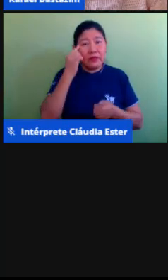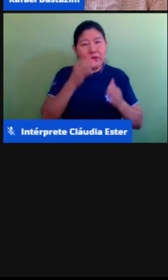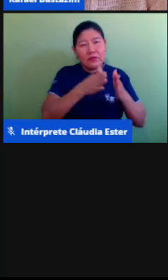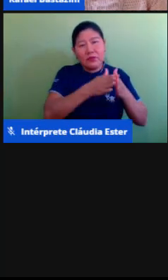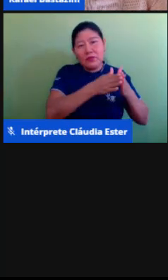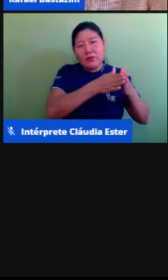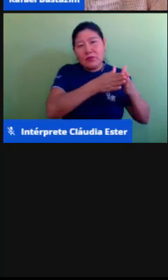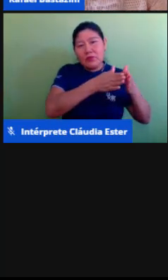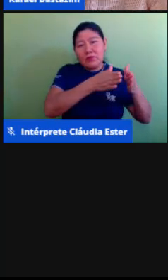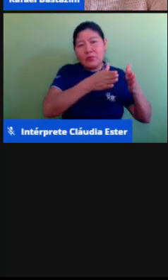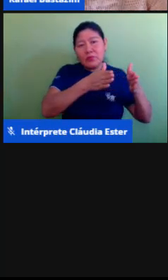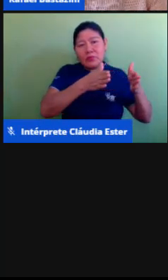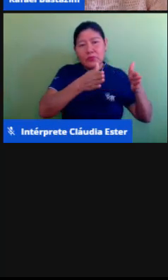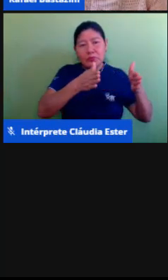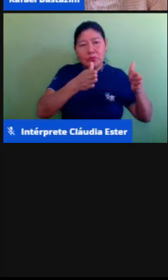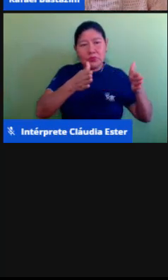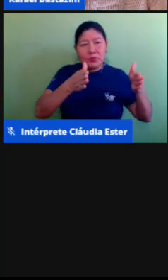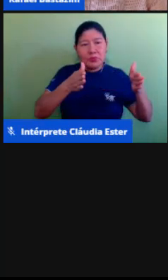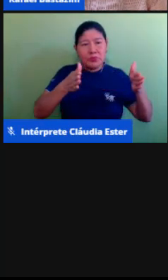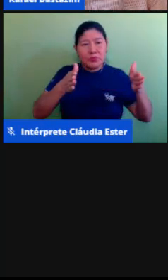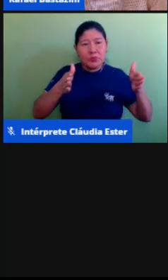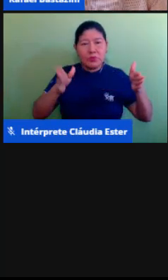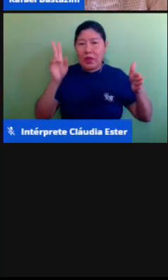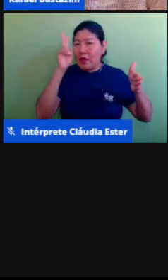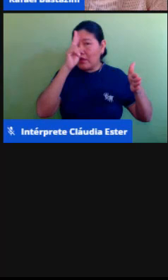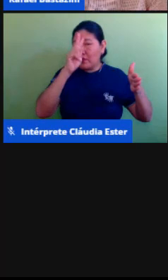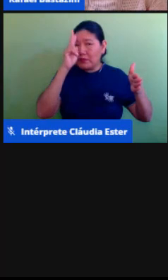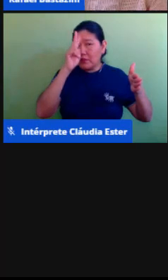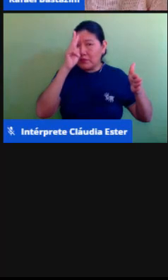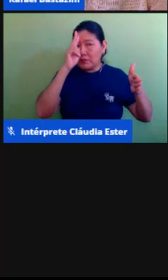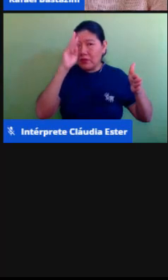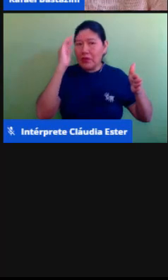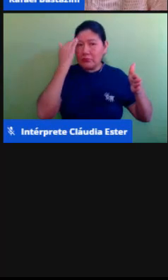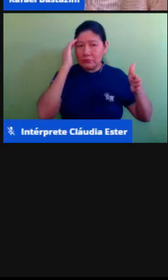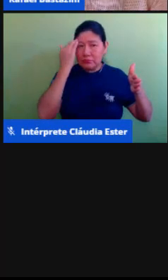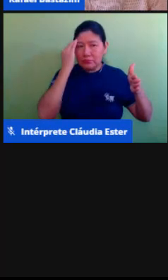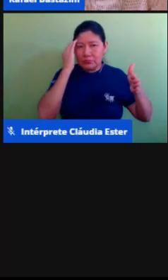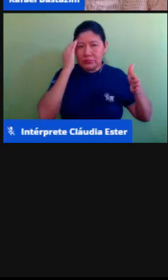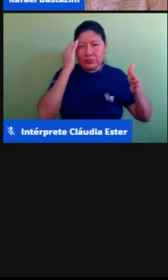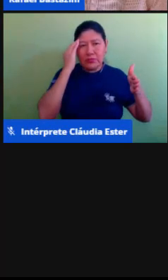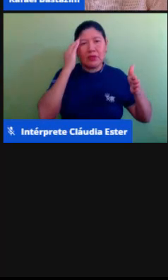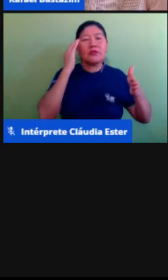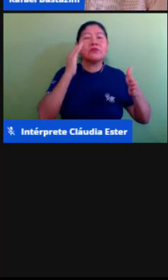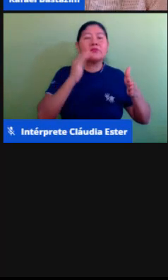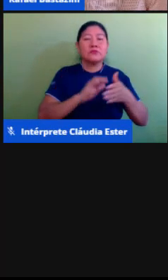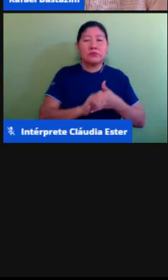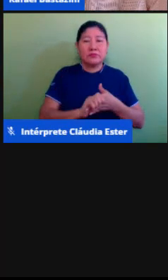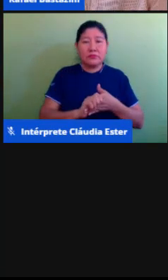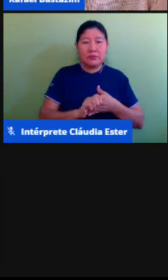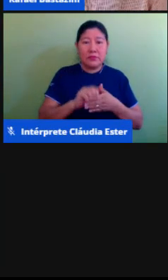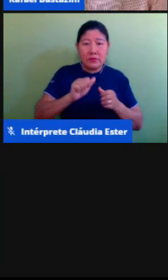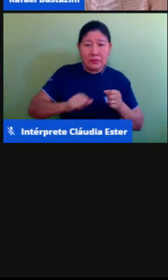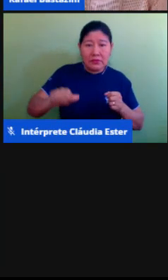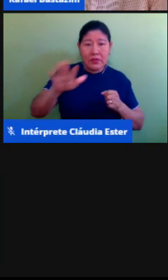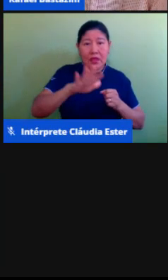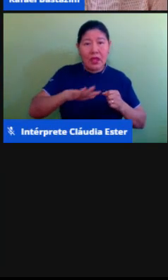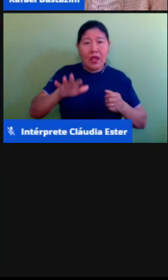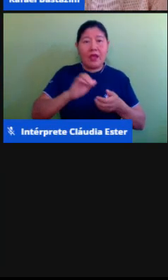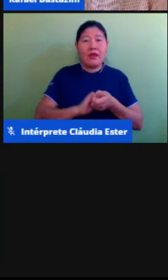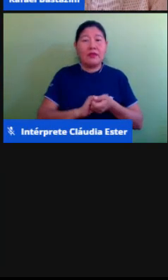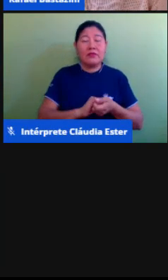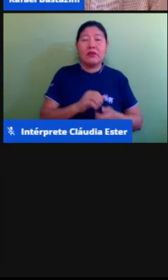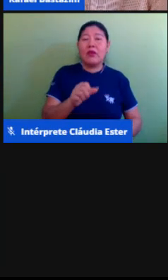de constituição do conceito de paisagem. Pode passar o slide, por favor? O